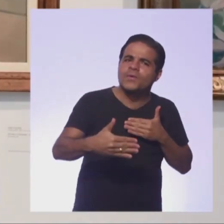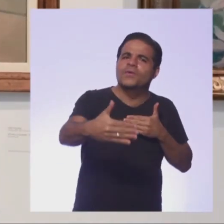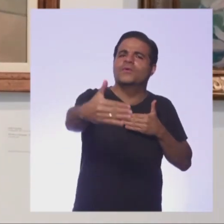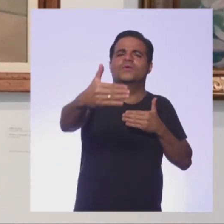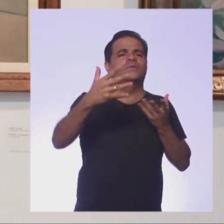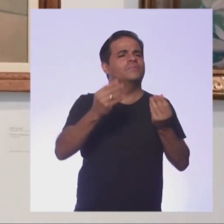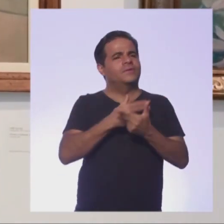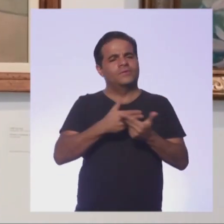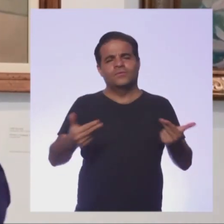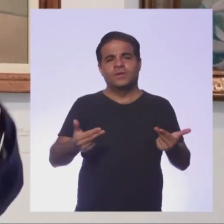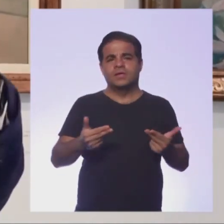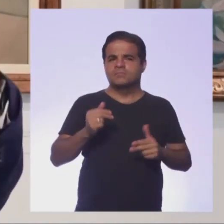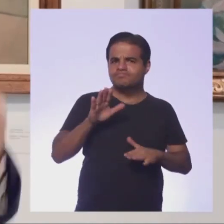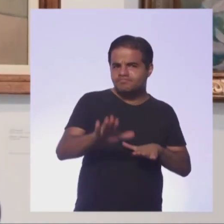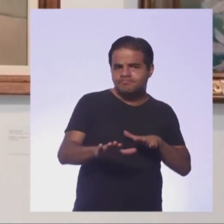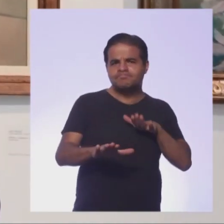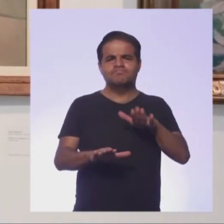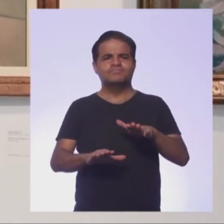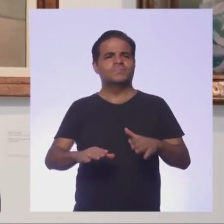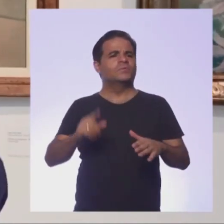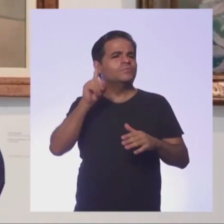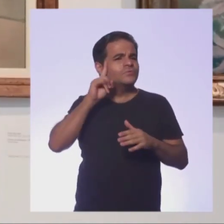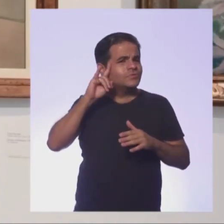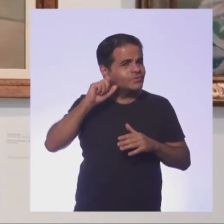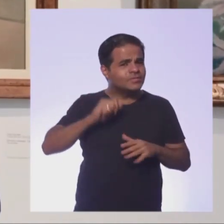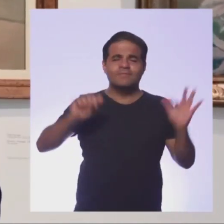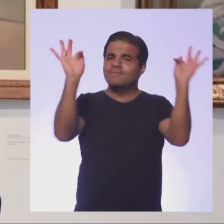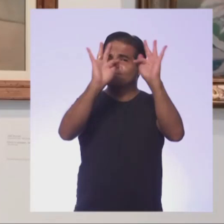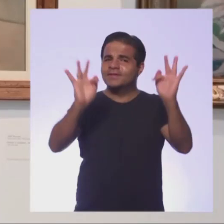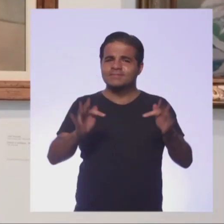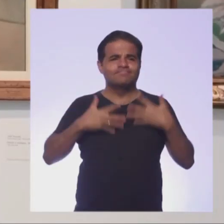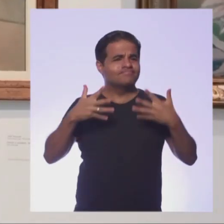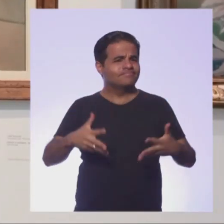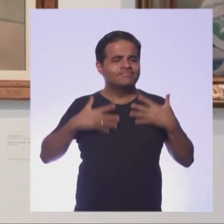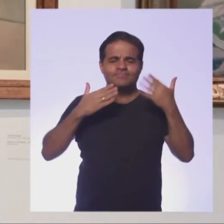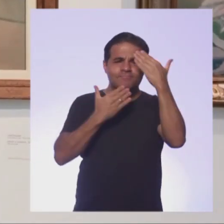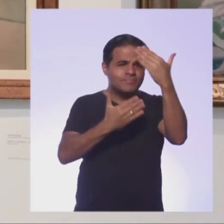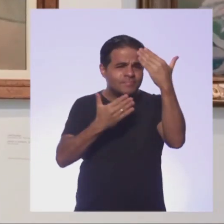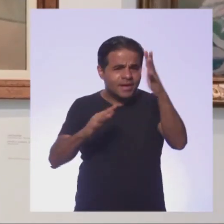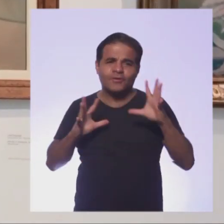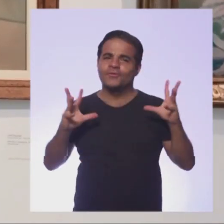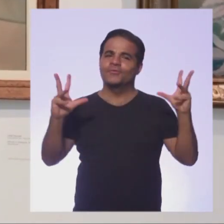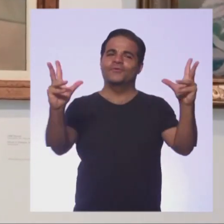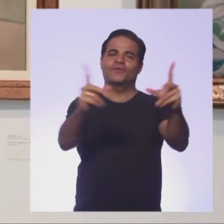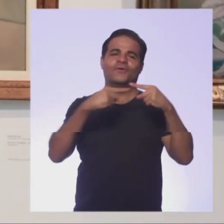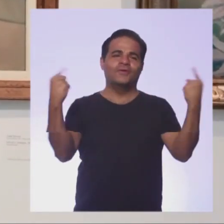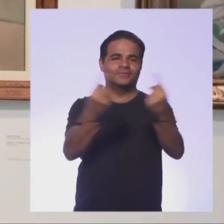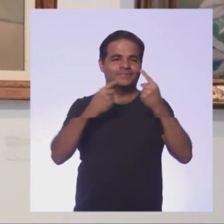foi um grande passo, um dia de muita felicidade. Muito obrigado a todos vocês.